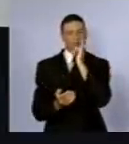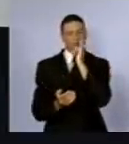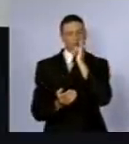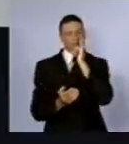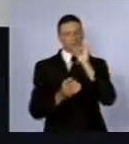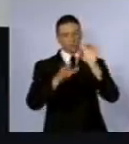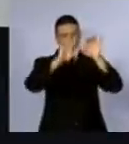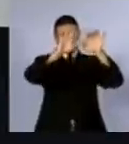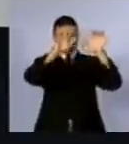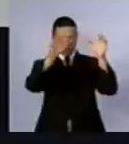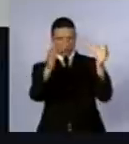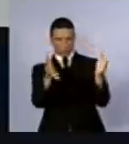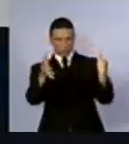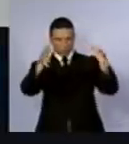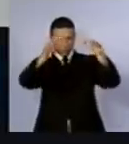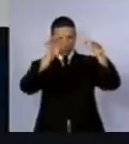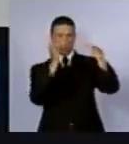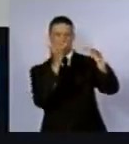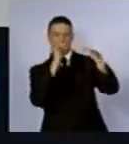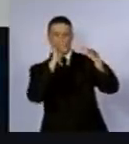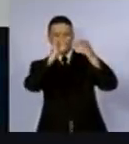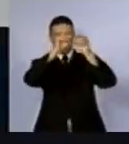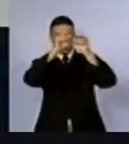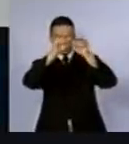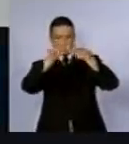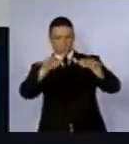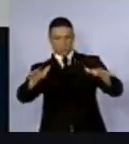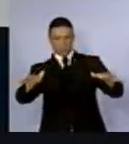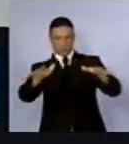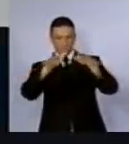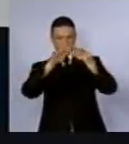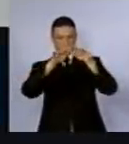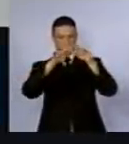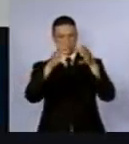do raio de emanação